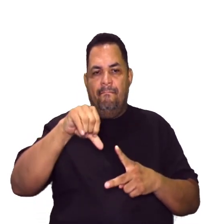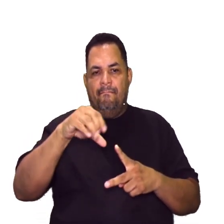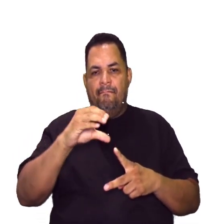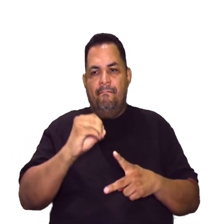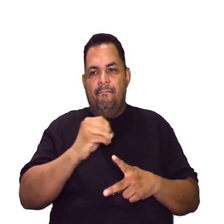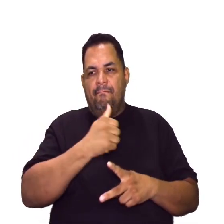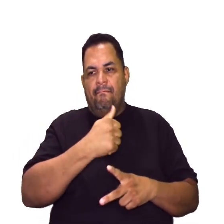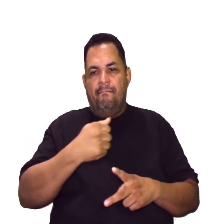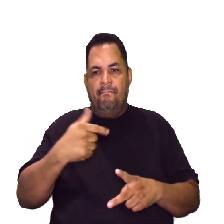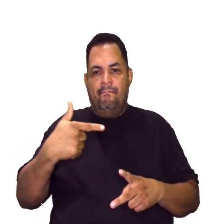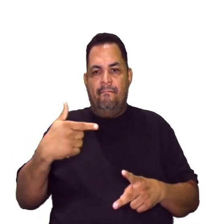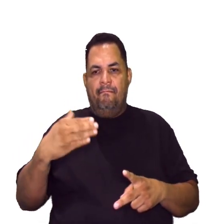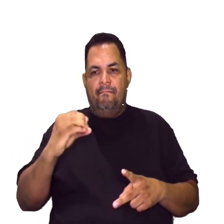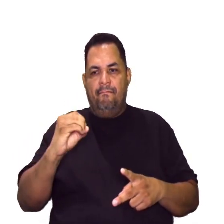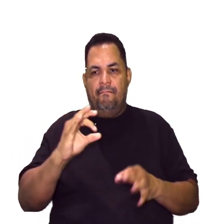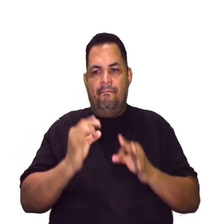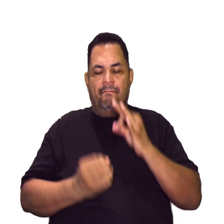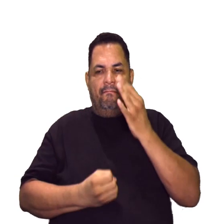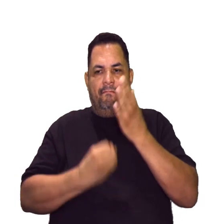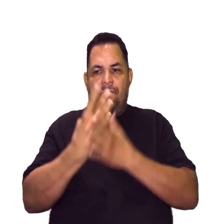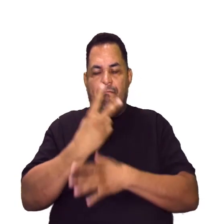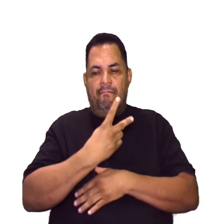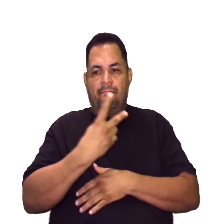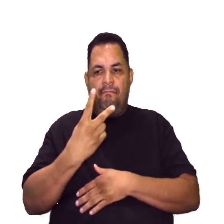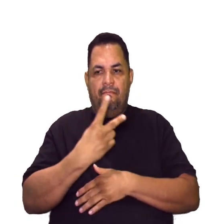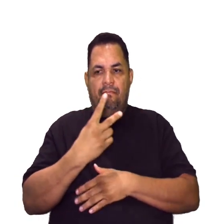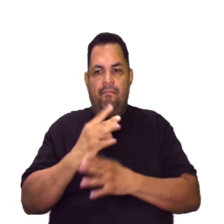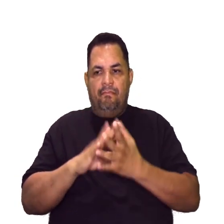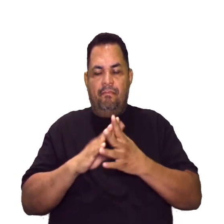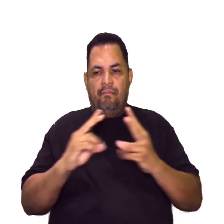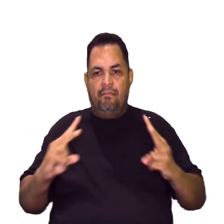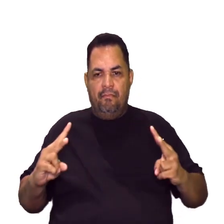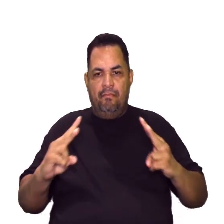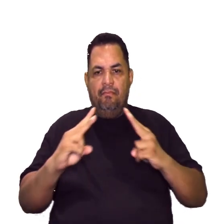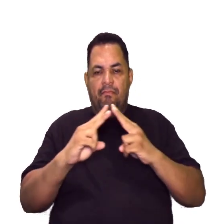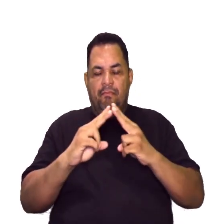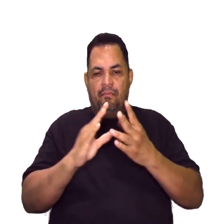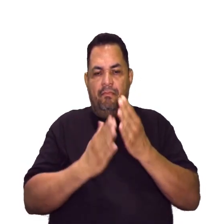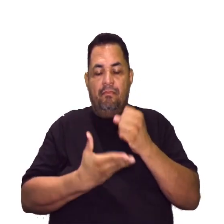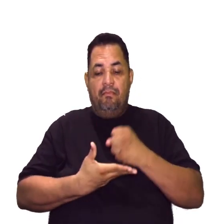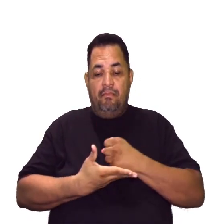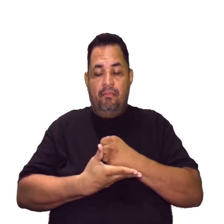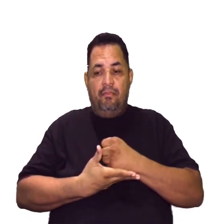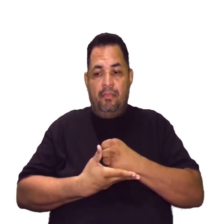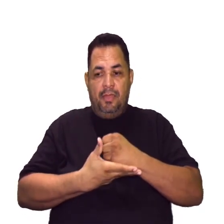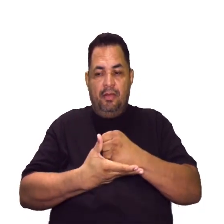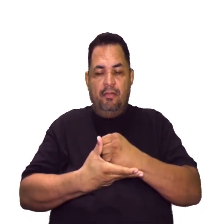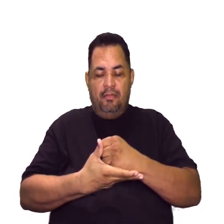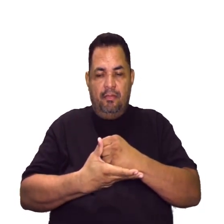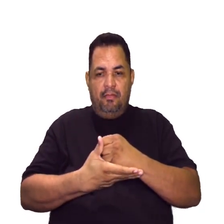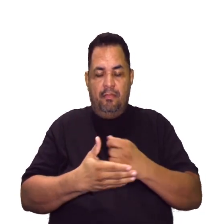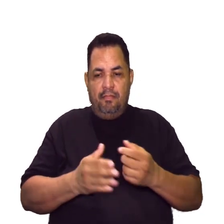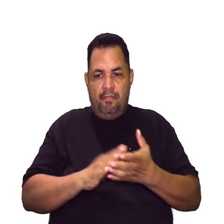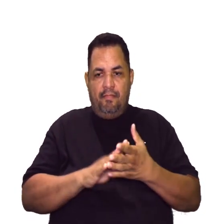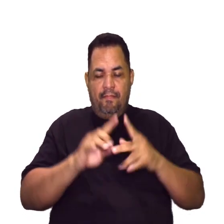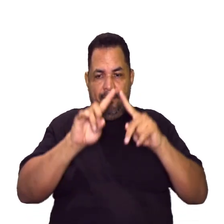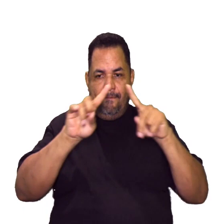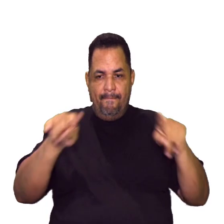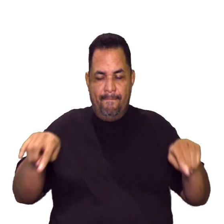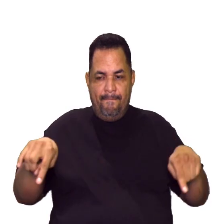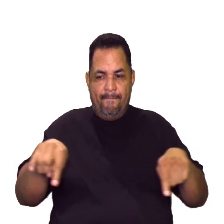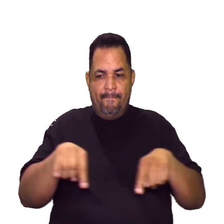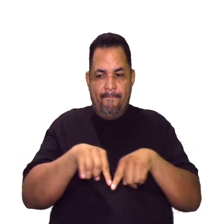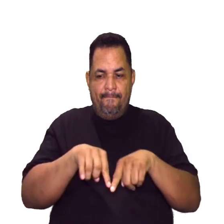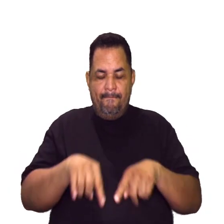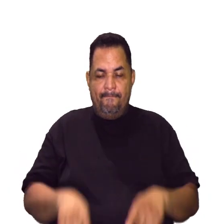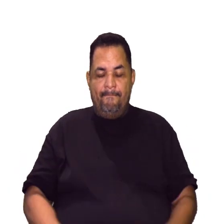de 120 graus, formando a bipirâmide, a base triangular. Tá bom? Se você observar aí a geometria,